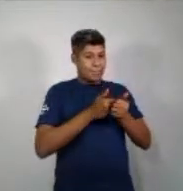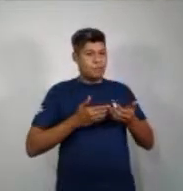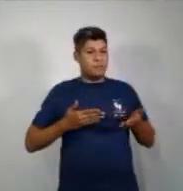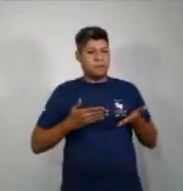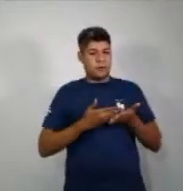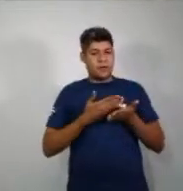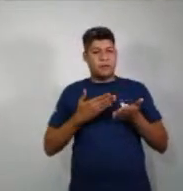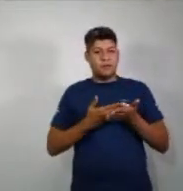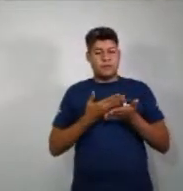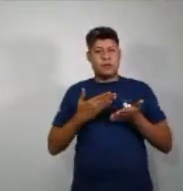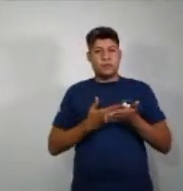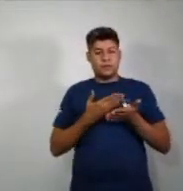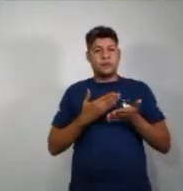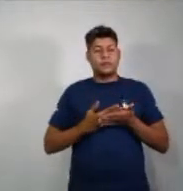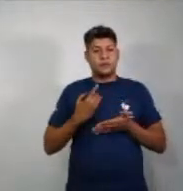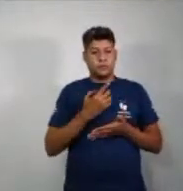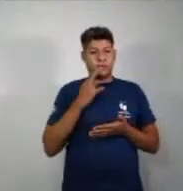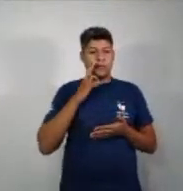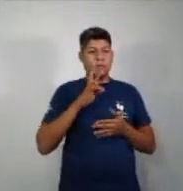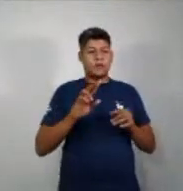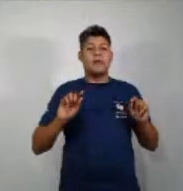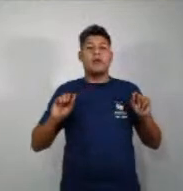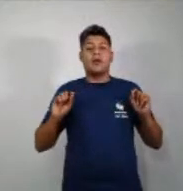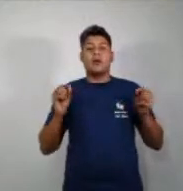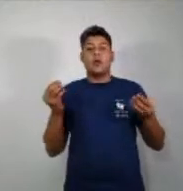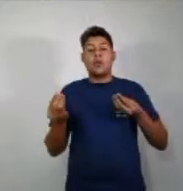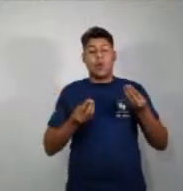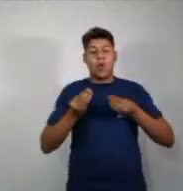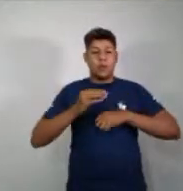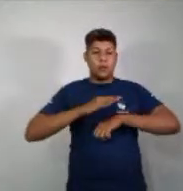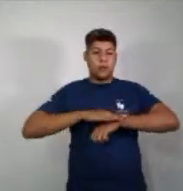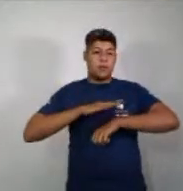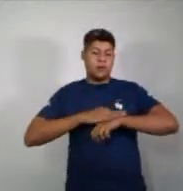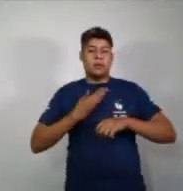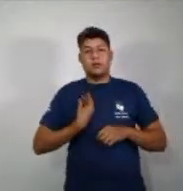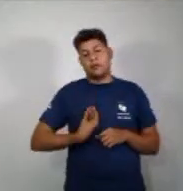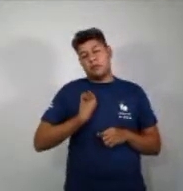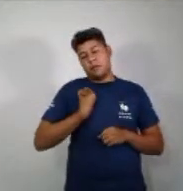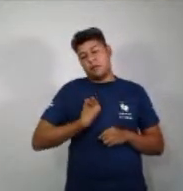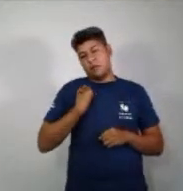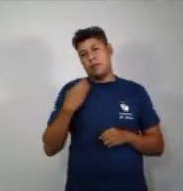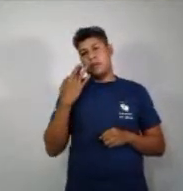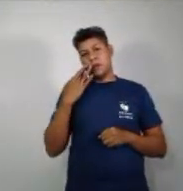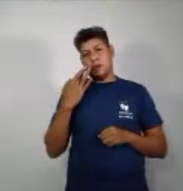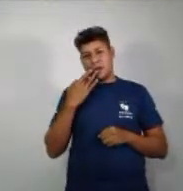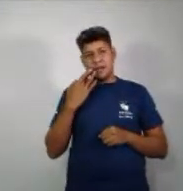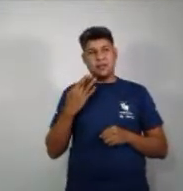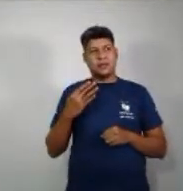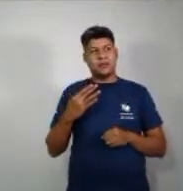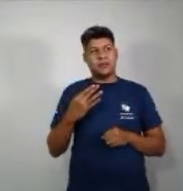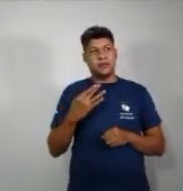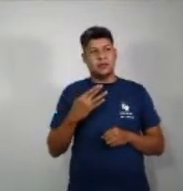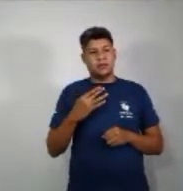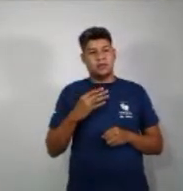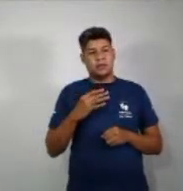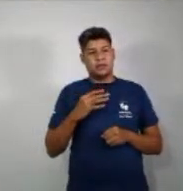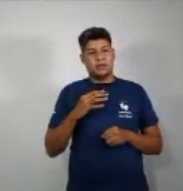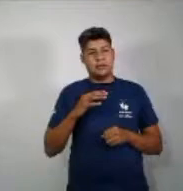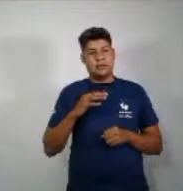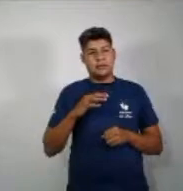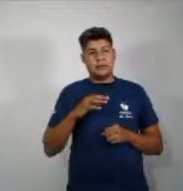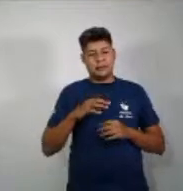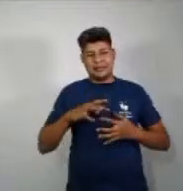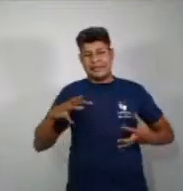livros, a gente vê que, como nesses momentos, nesse momento que eu acho muito trágico da vida dele, né? Que teve outros, mas esse